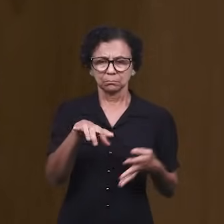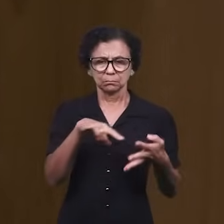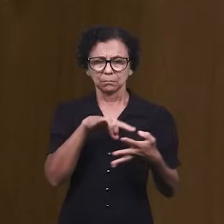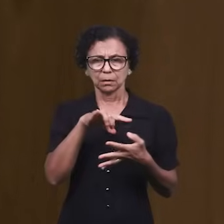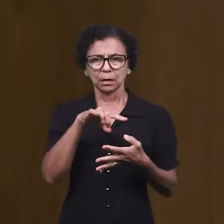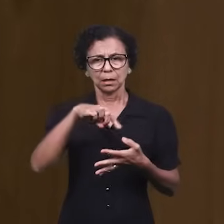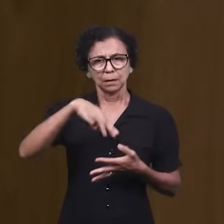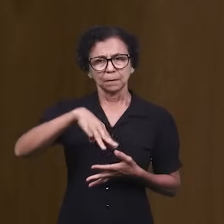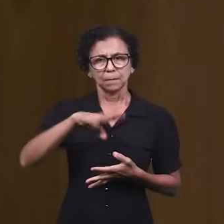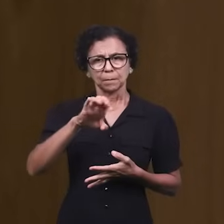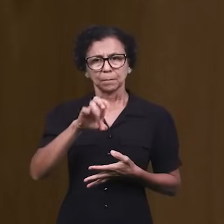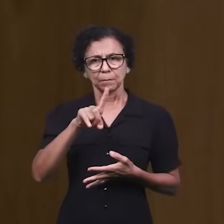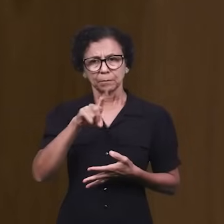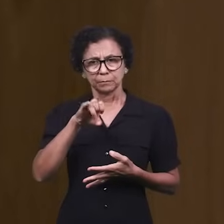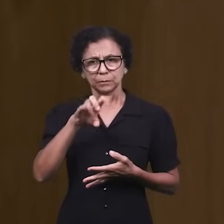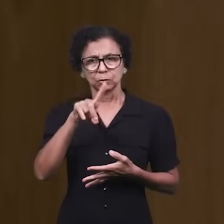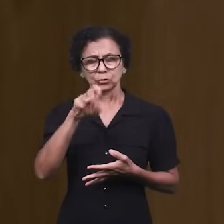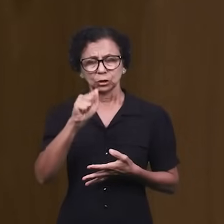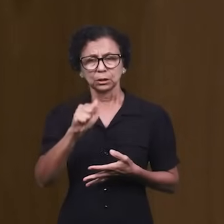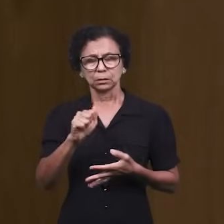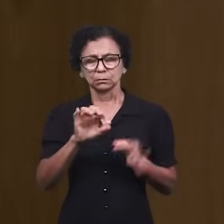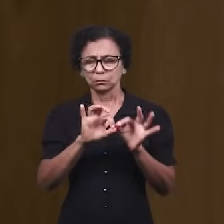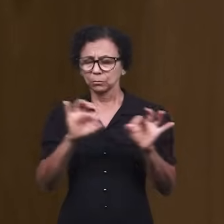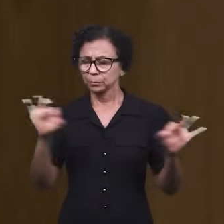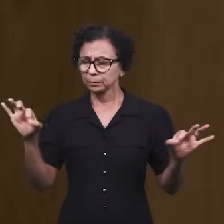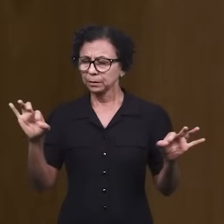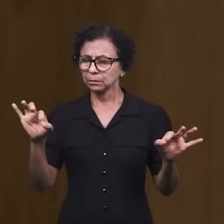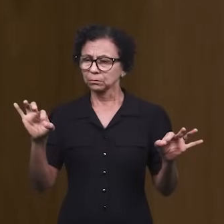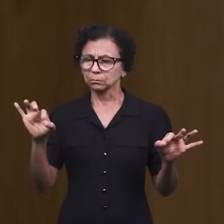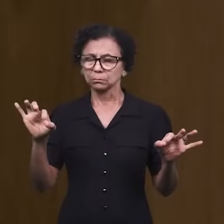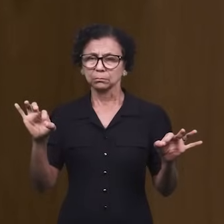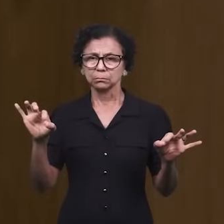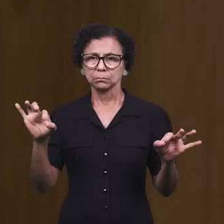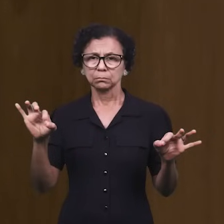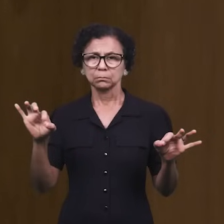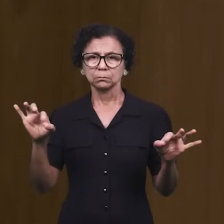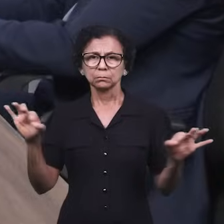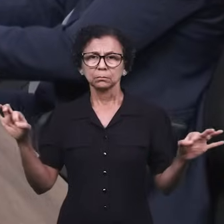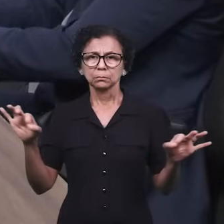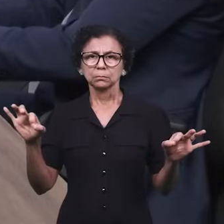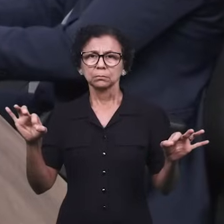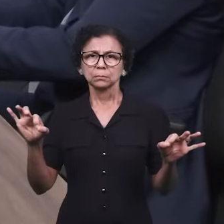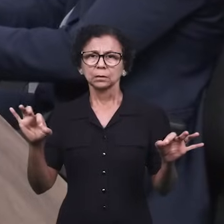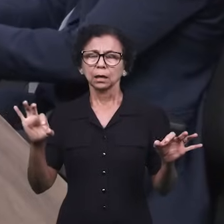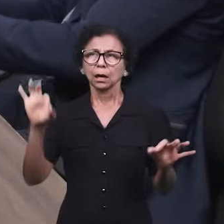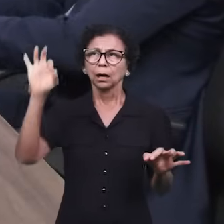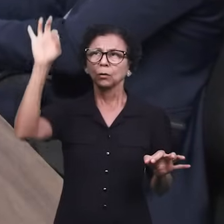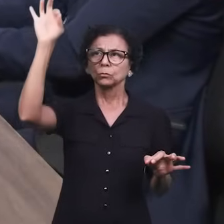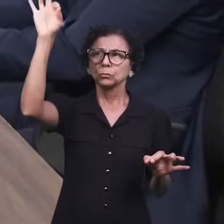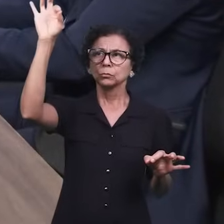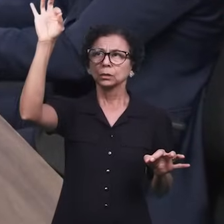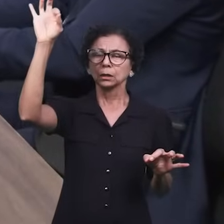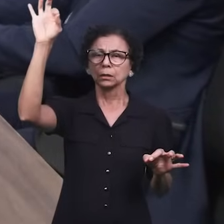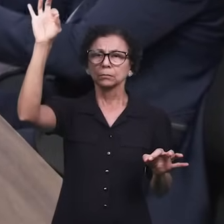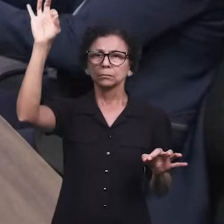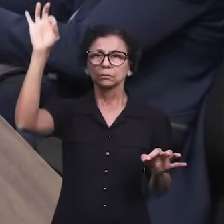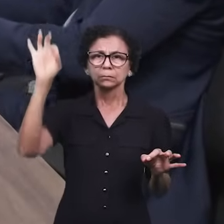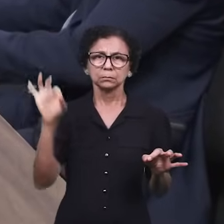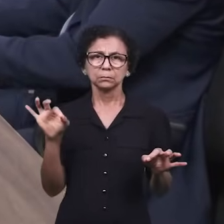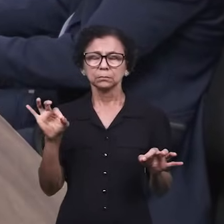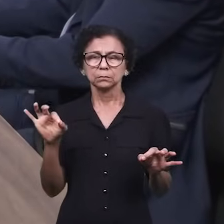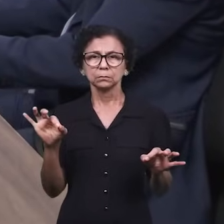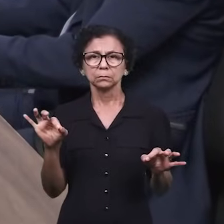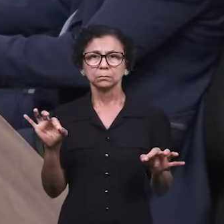o comprimento, a largura, certo, e a altura. Naquilo ali, ele entendia que o tempo